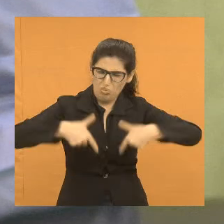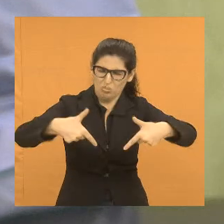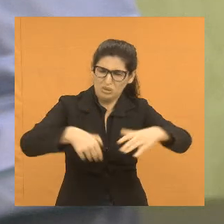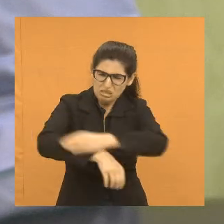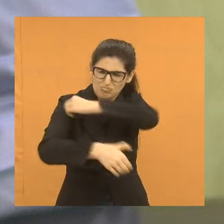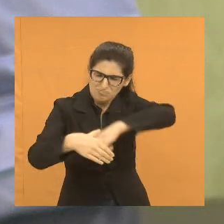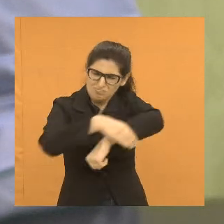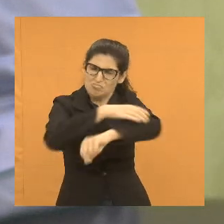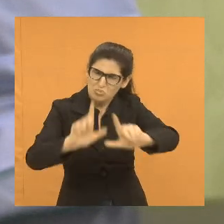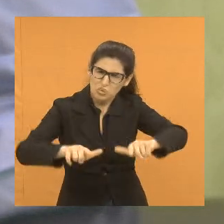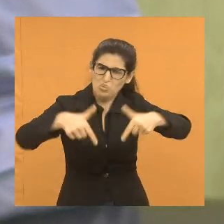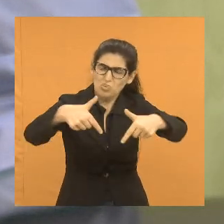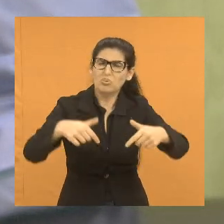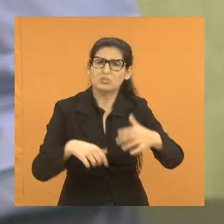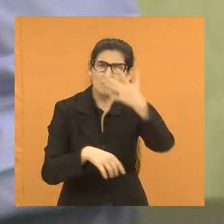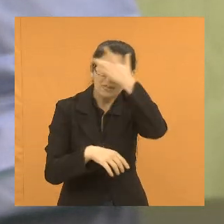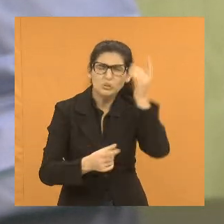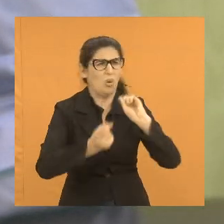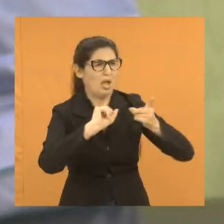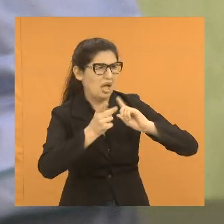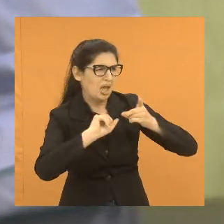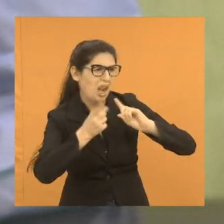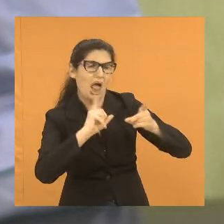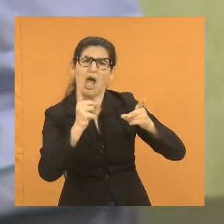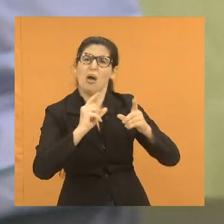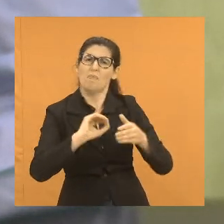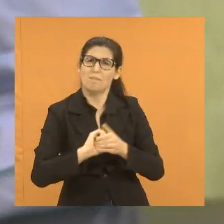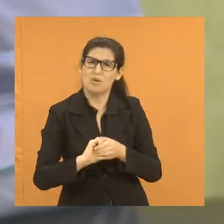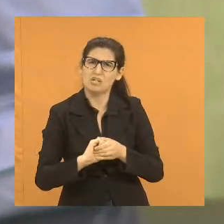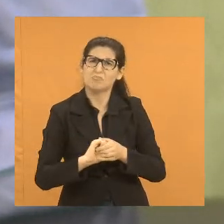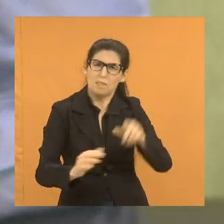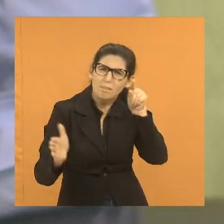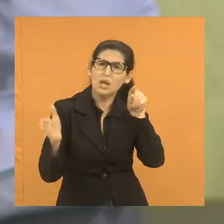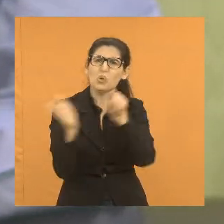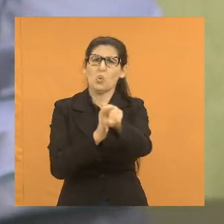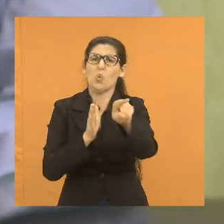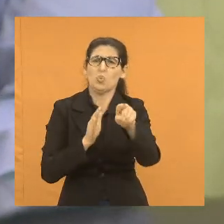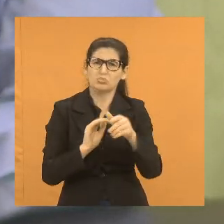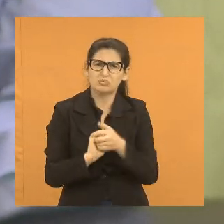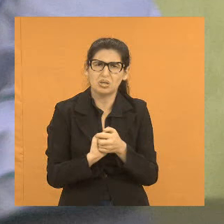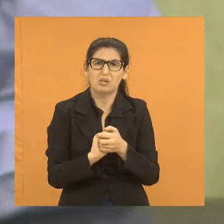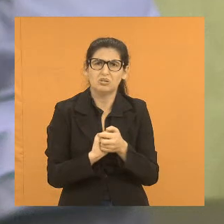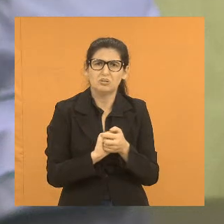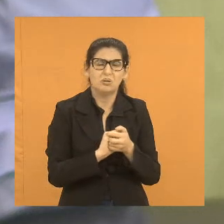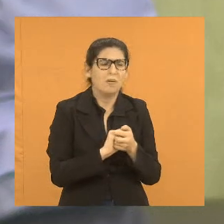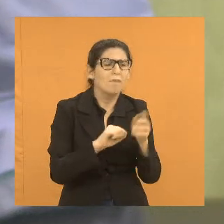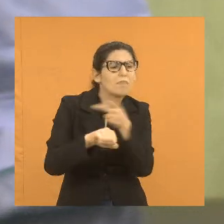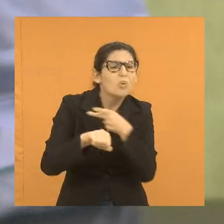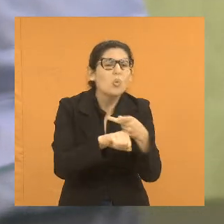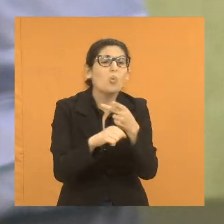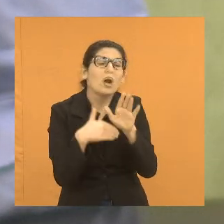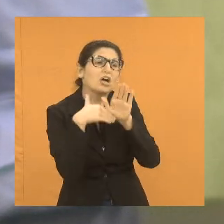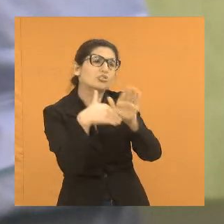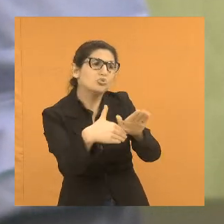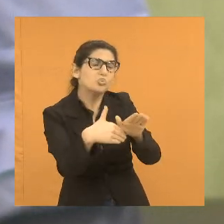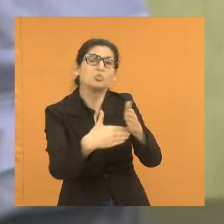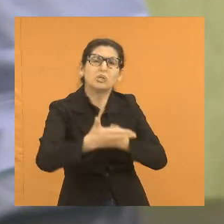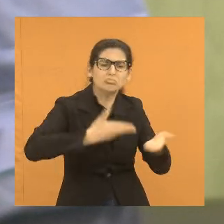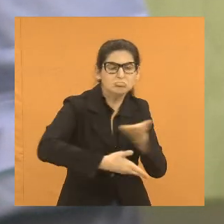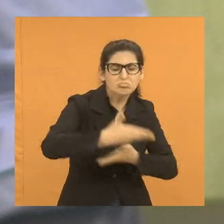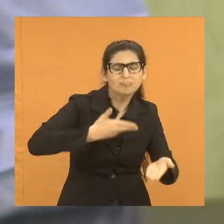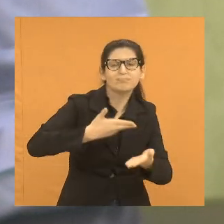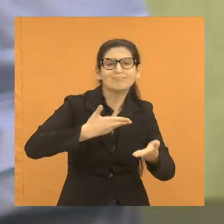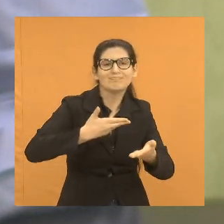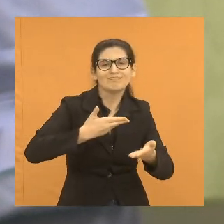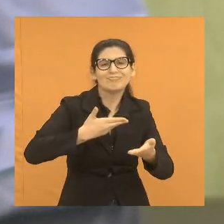certo, briga, né, e vai atrás mesmo. Então, eu acho que acaba andando muito mais quando a comunidade participa,